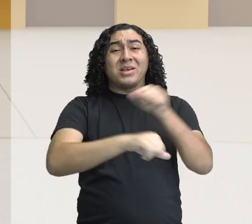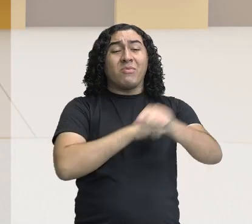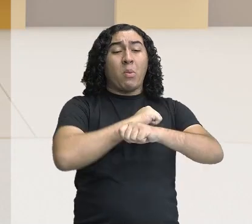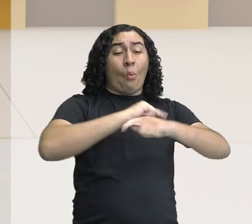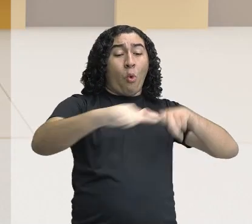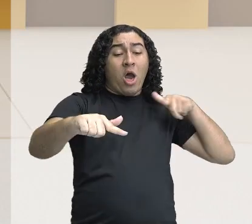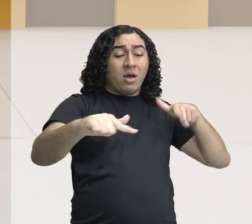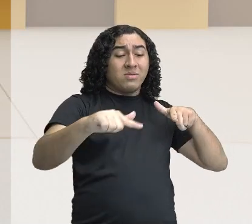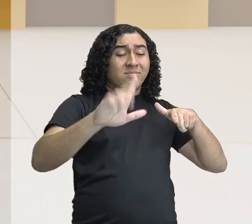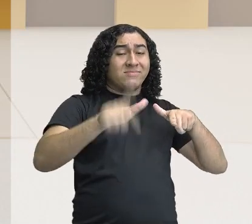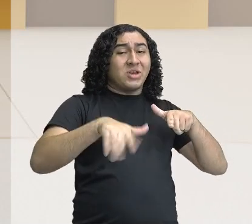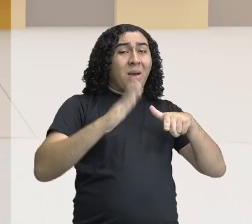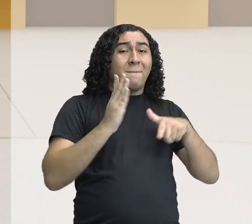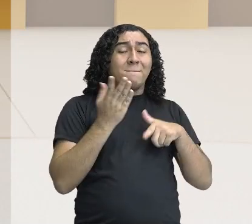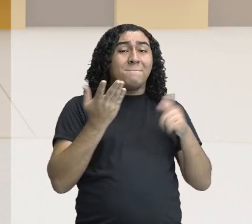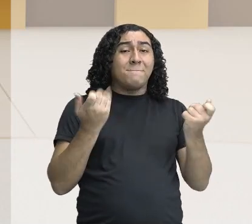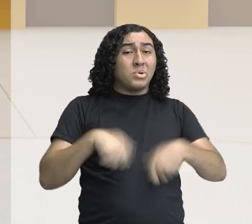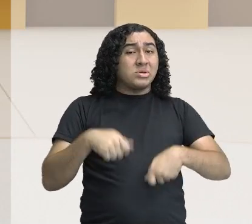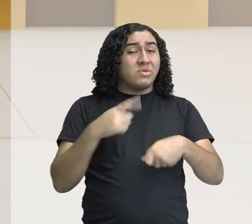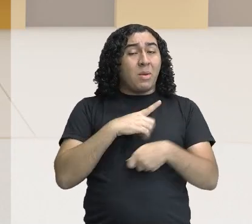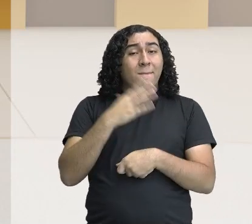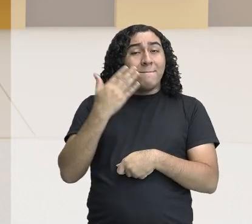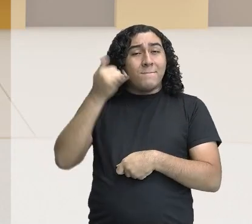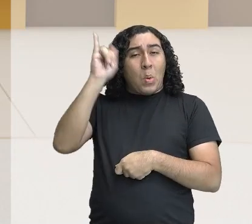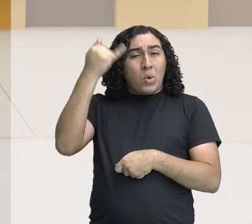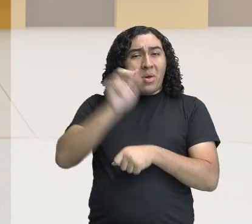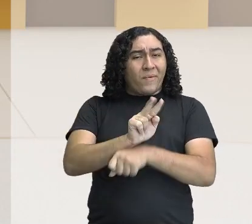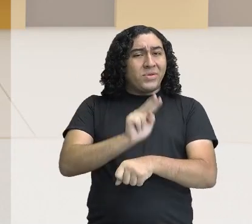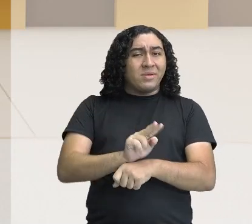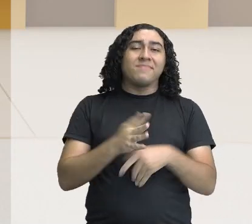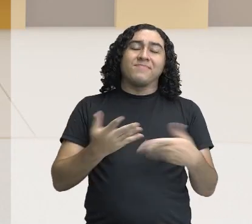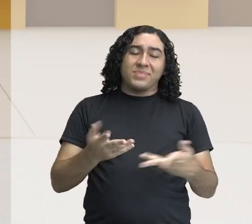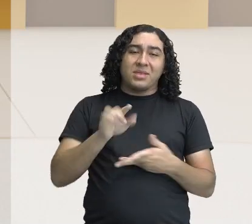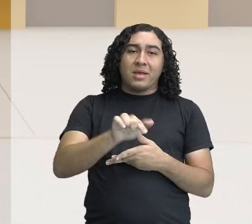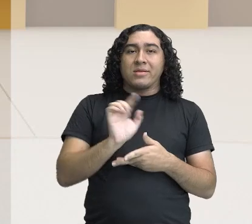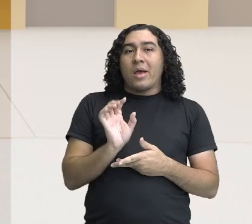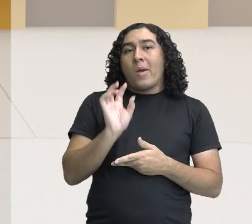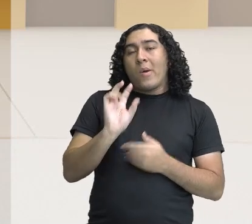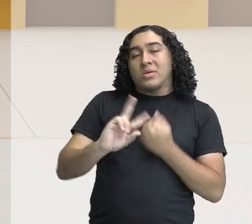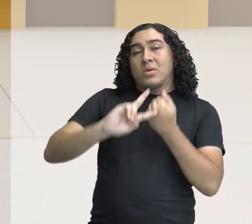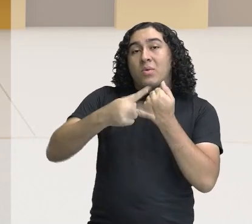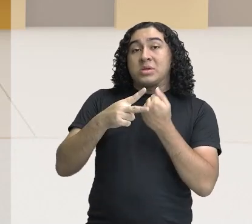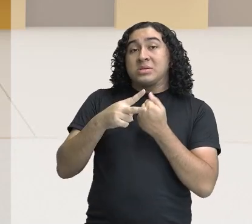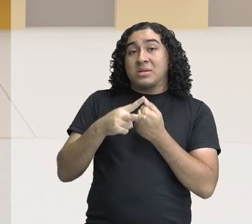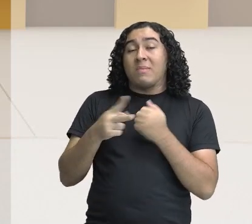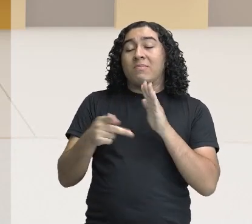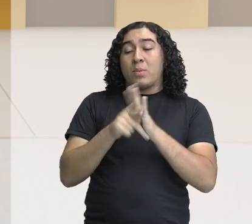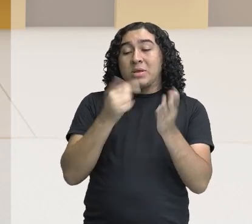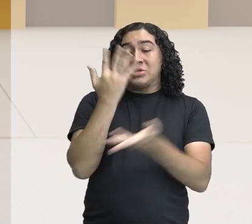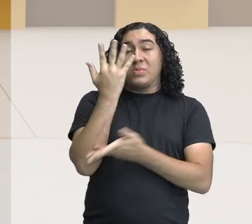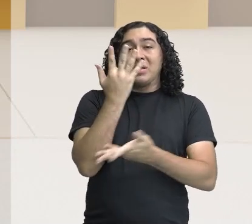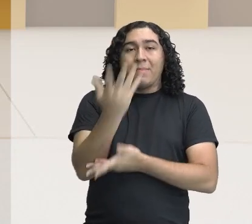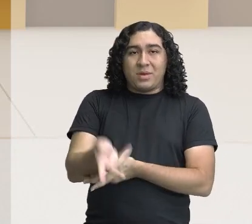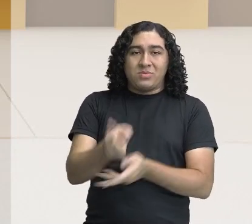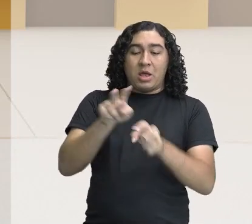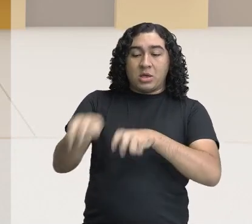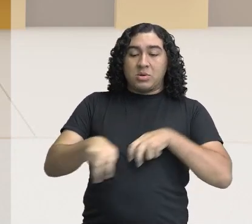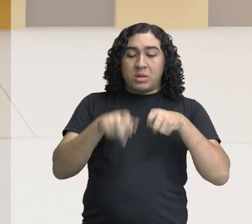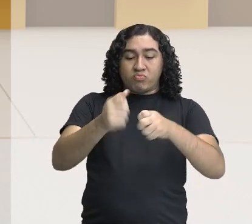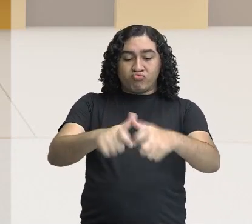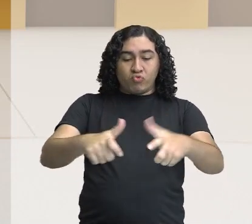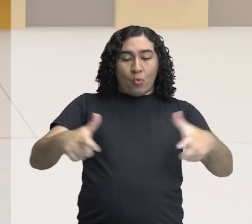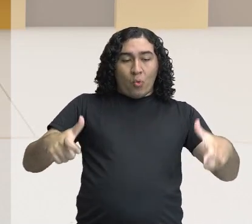é um dos motivos que mais causam desmatamento na Amazônia, que é a expansão do